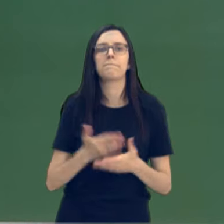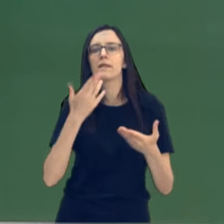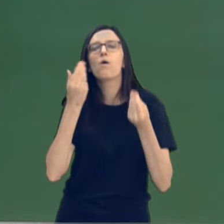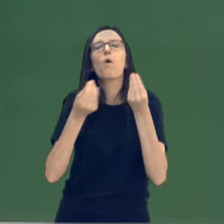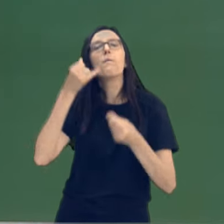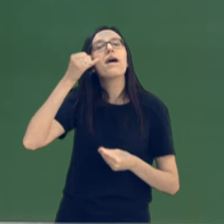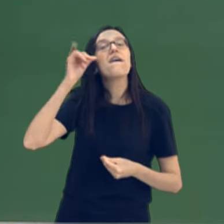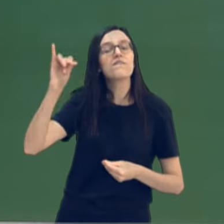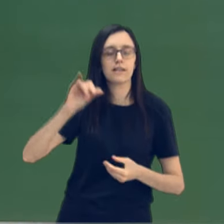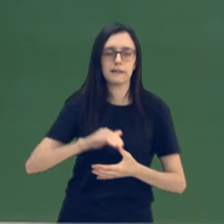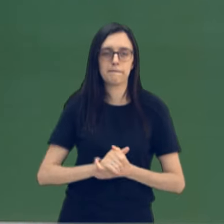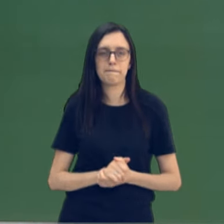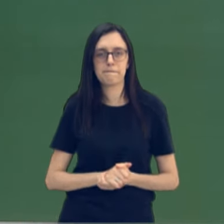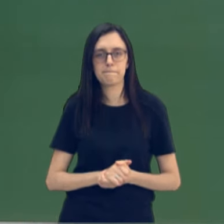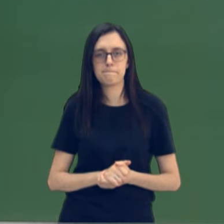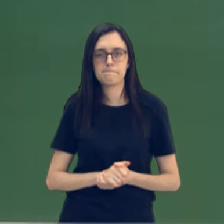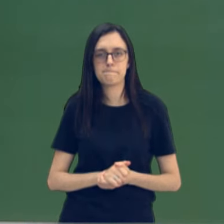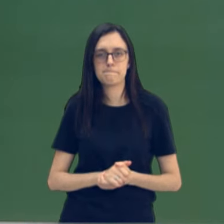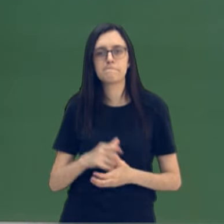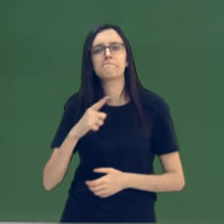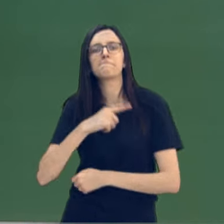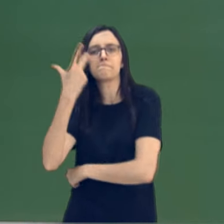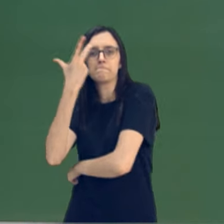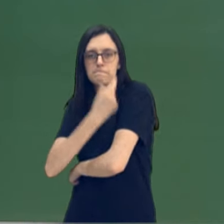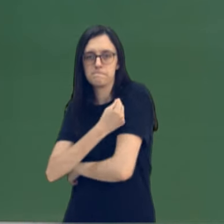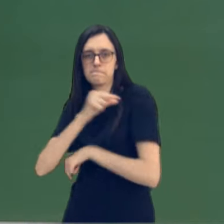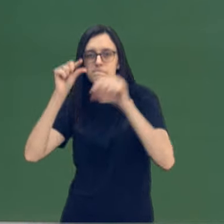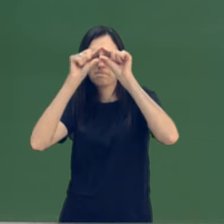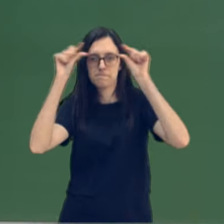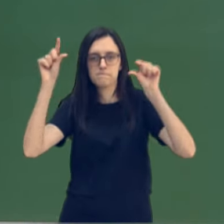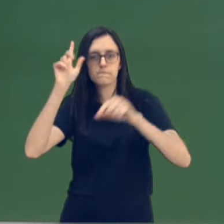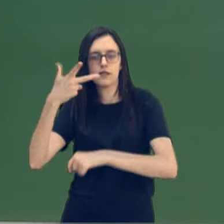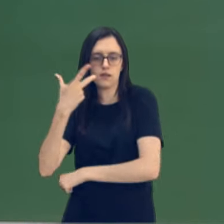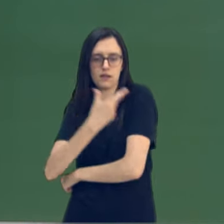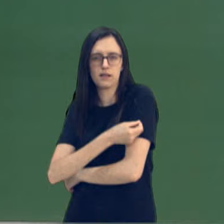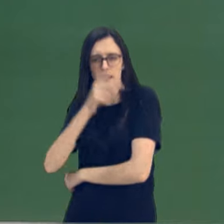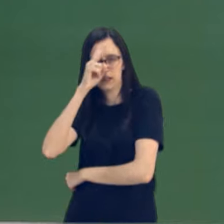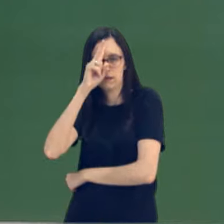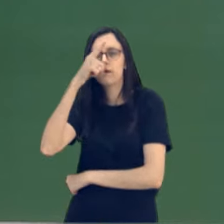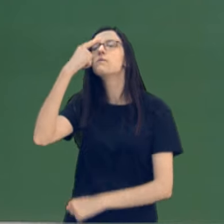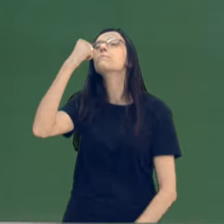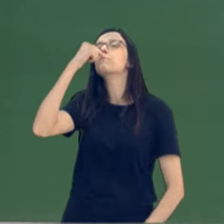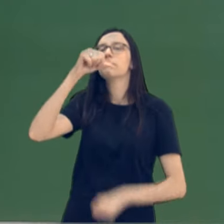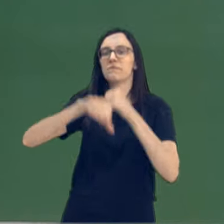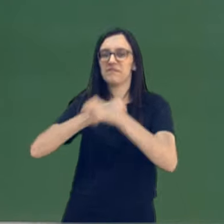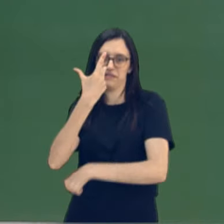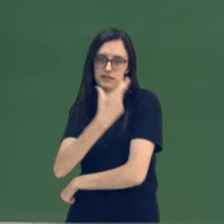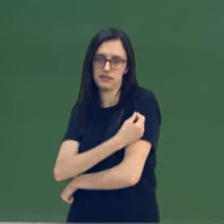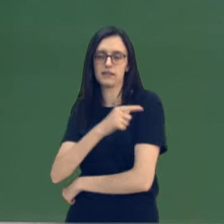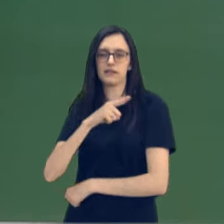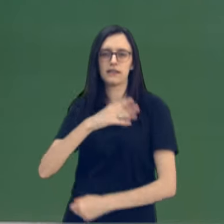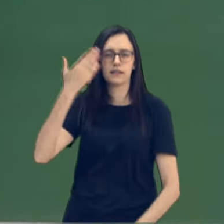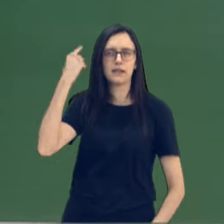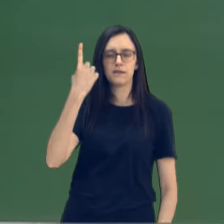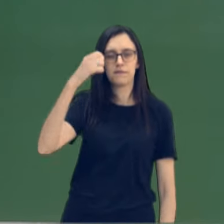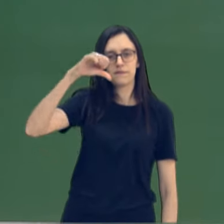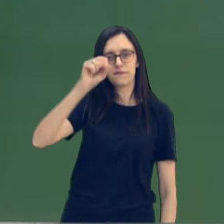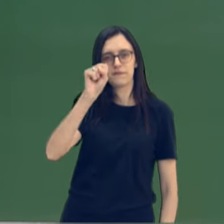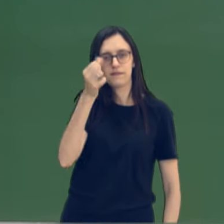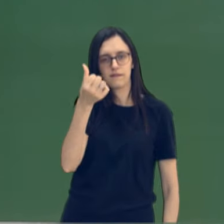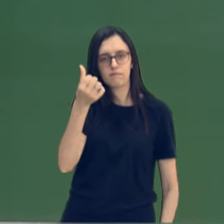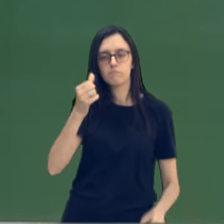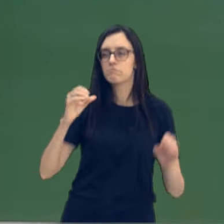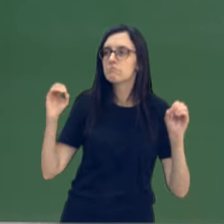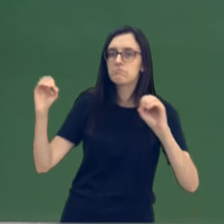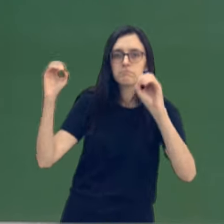prevenções? Pólio tem vacina, a antiga Sabin, que agora é injetável. Lembra do Zé Gotinha? Desde 86, sem casos de